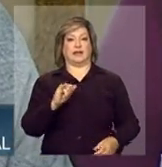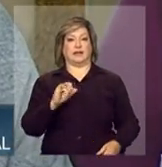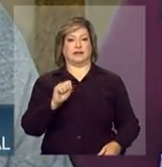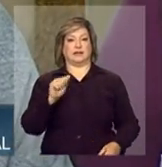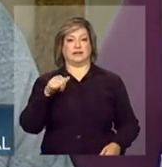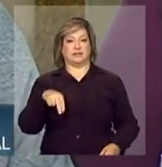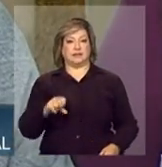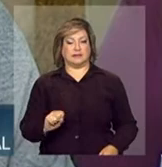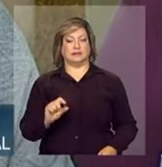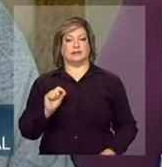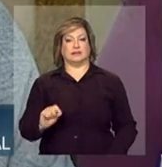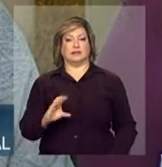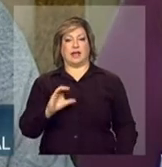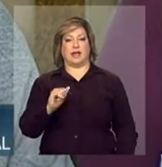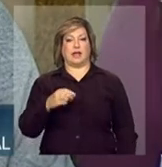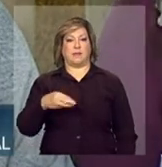câmaras